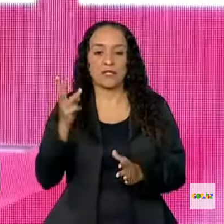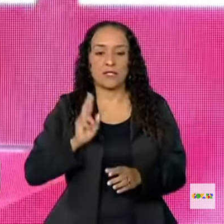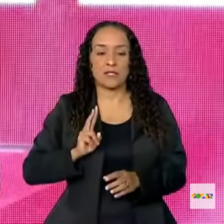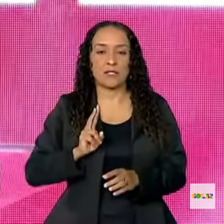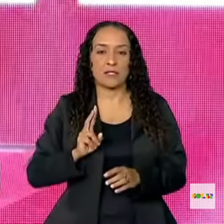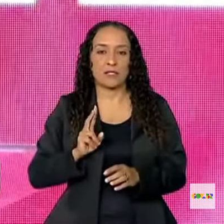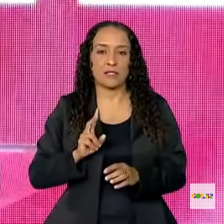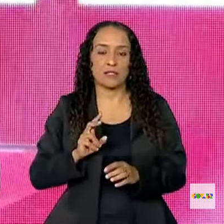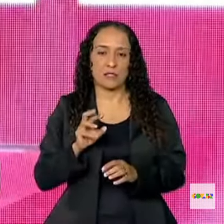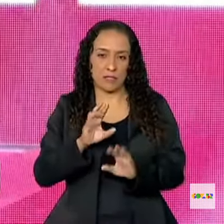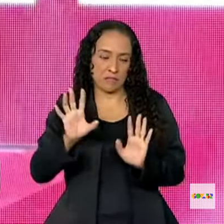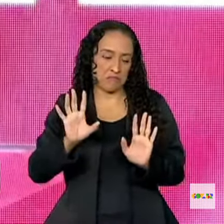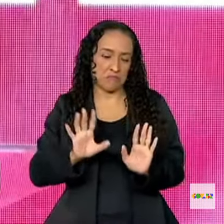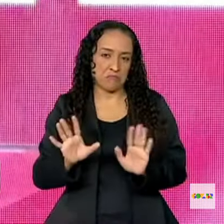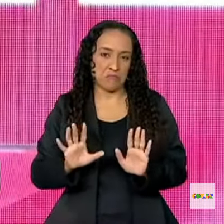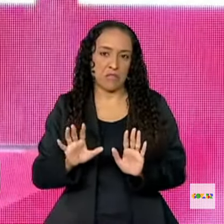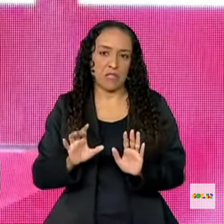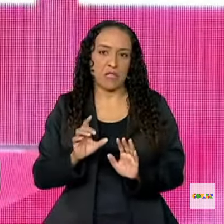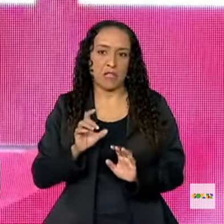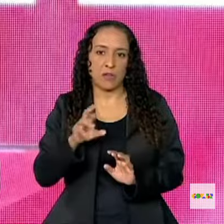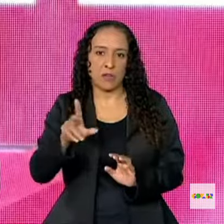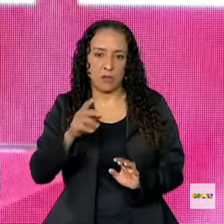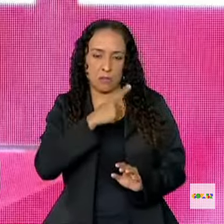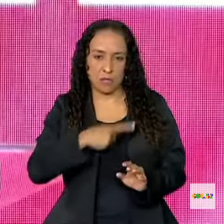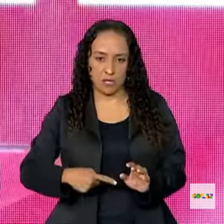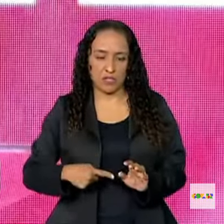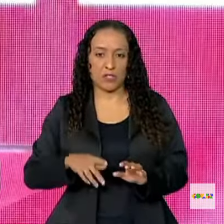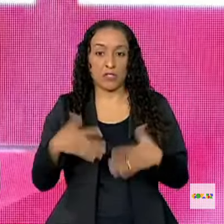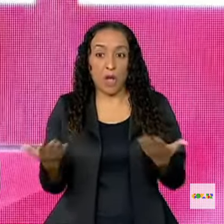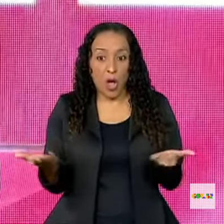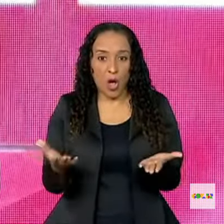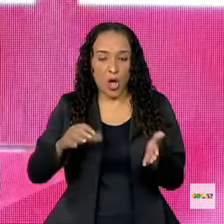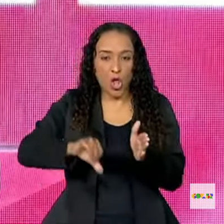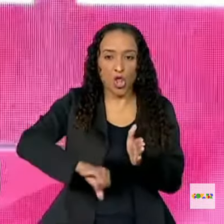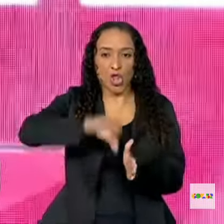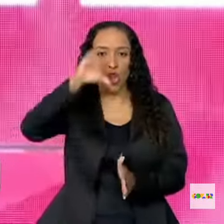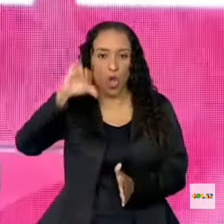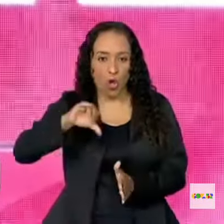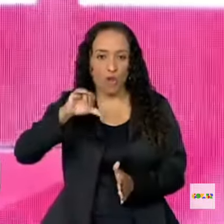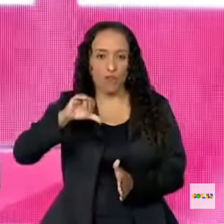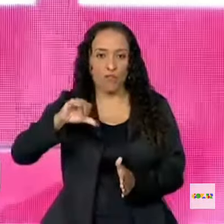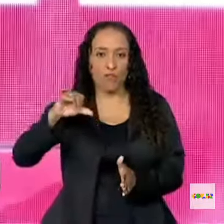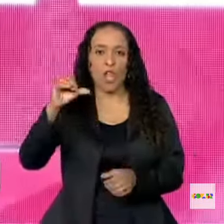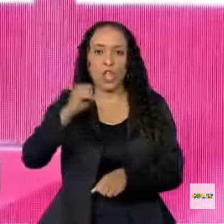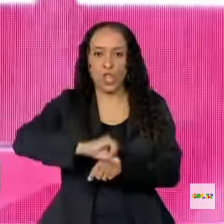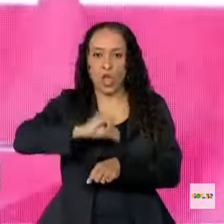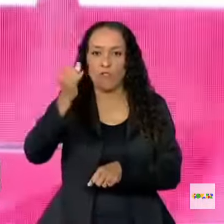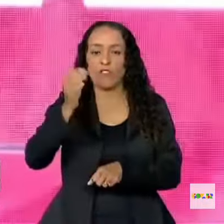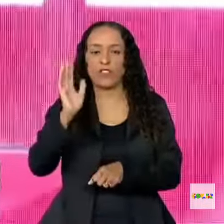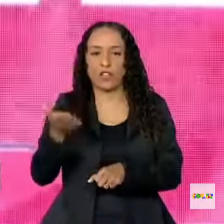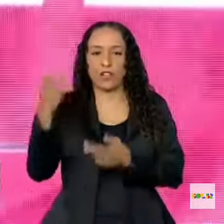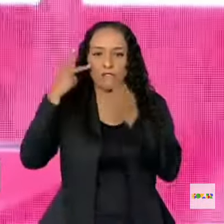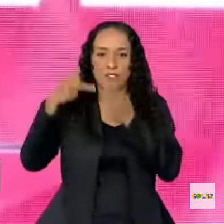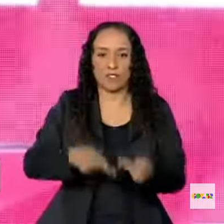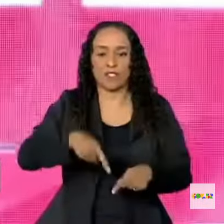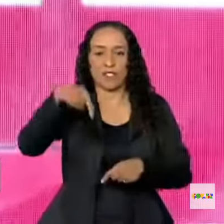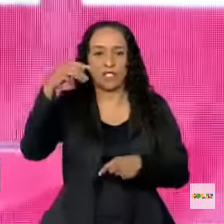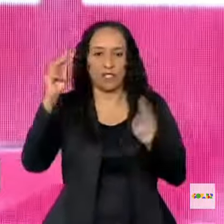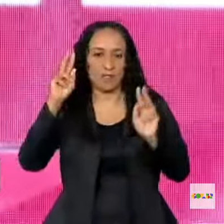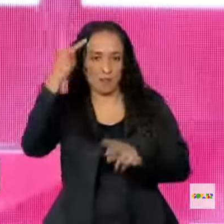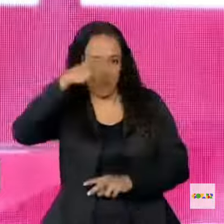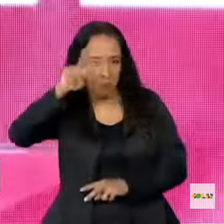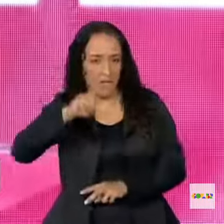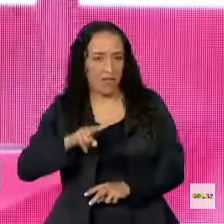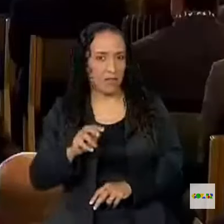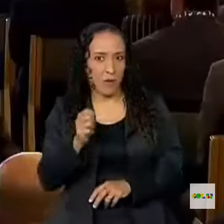presidente da república Então já s a nona vez que eu Visit ao México não é pouca